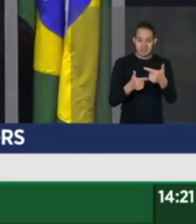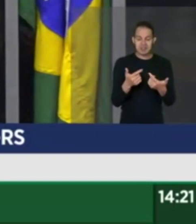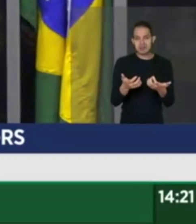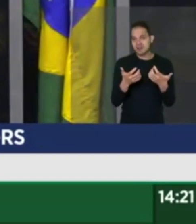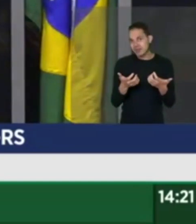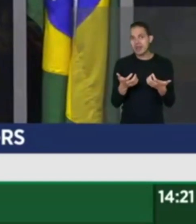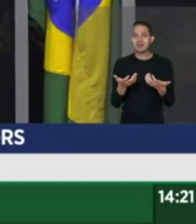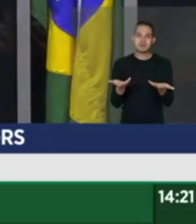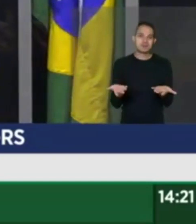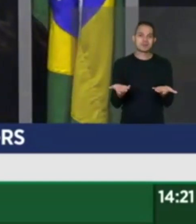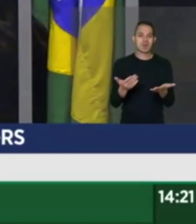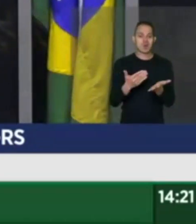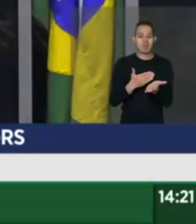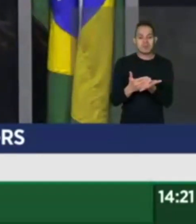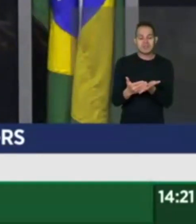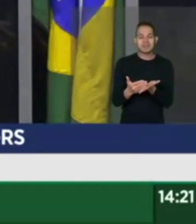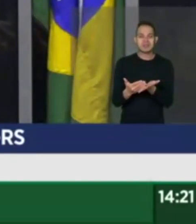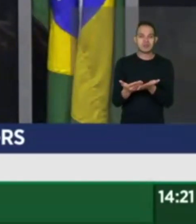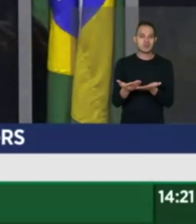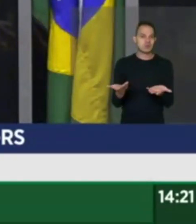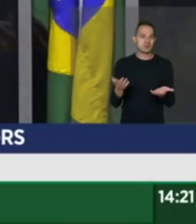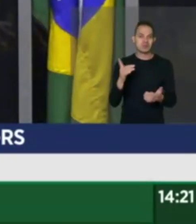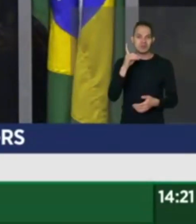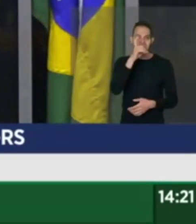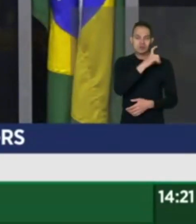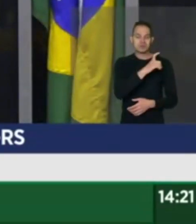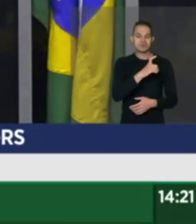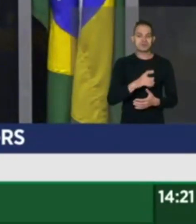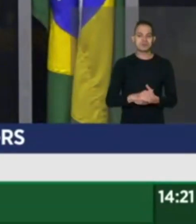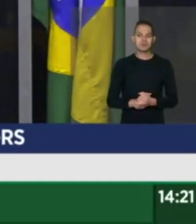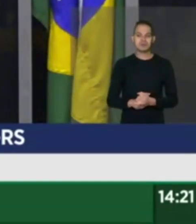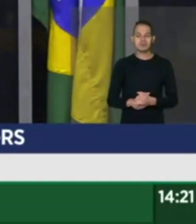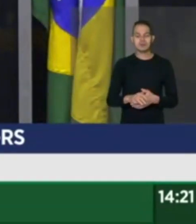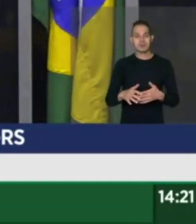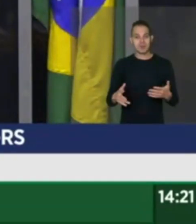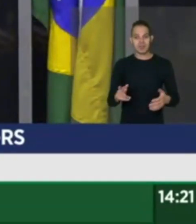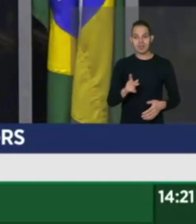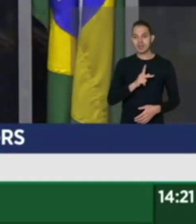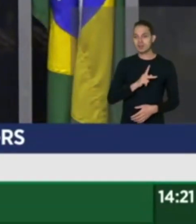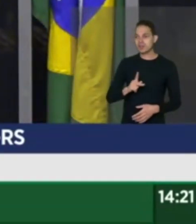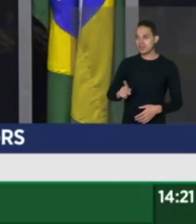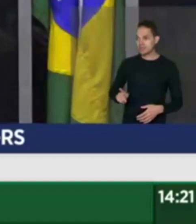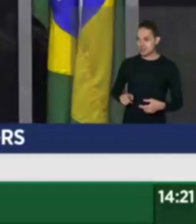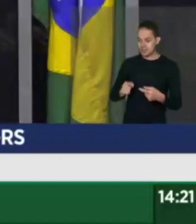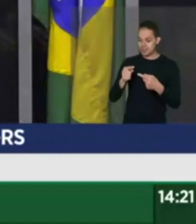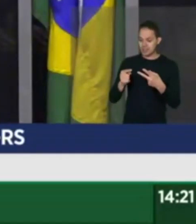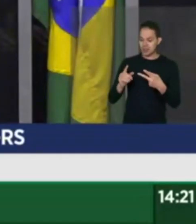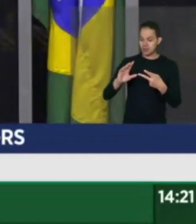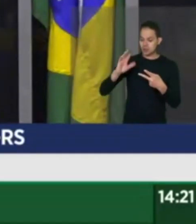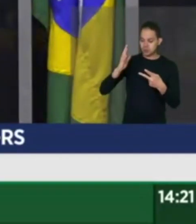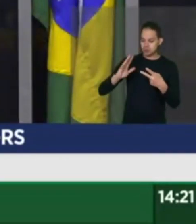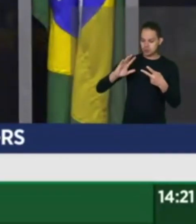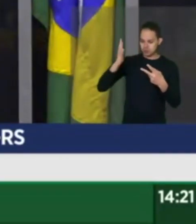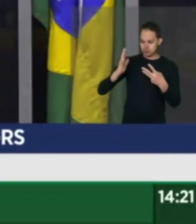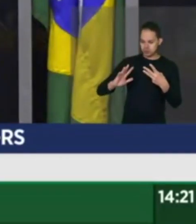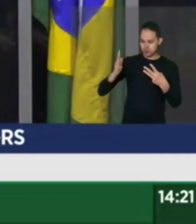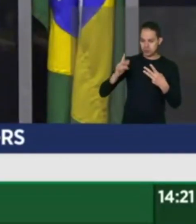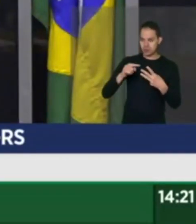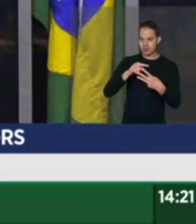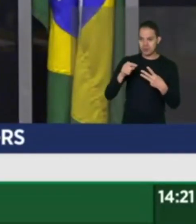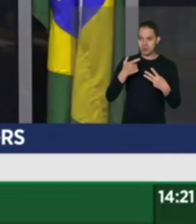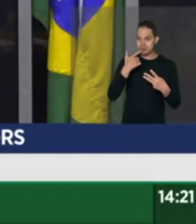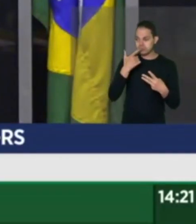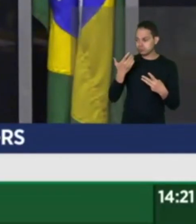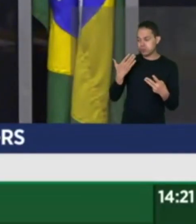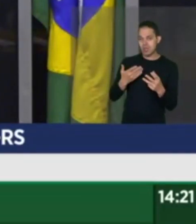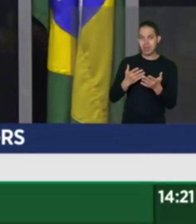está começando na sua área. Por isso, senhor presidente, eu trouxe só três fatos recentes aqui de projetos aprovados